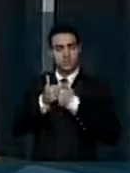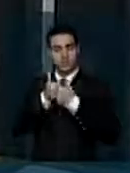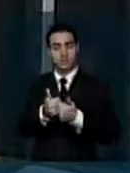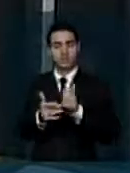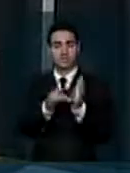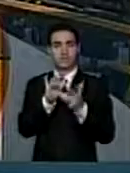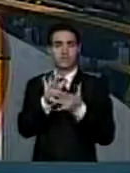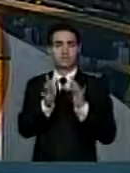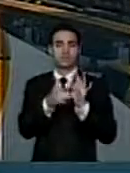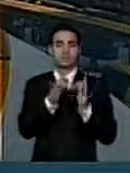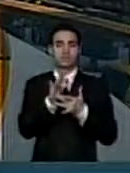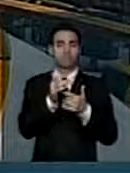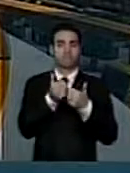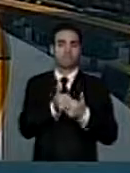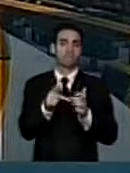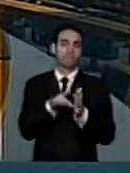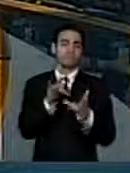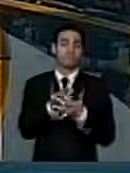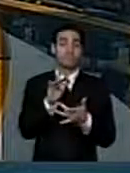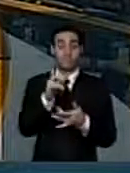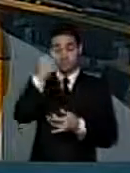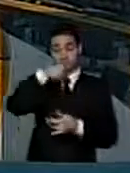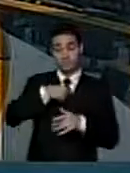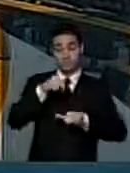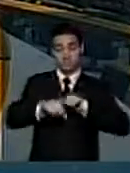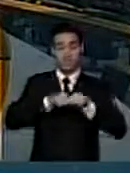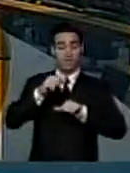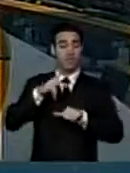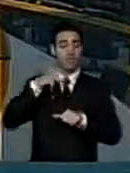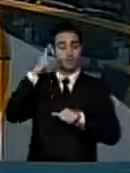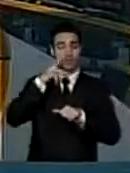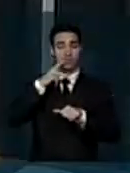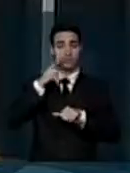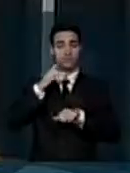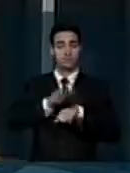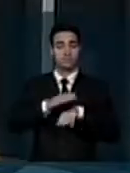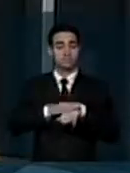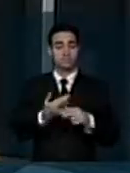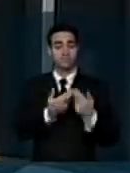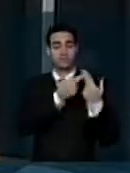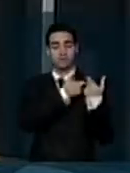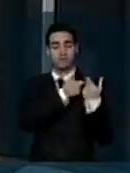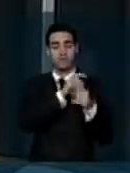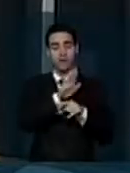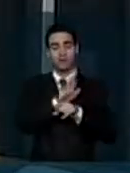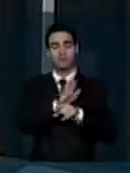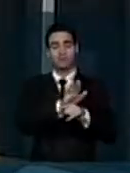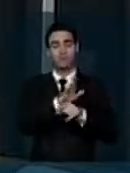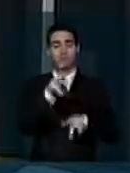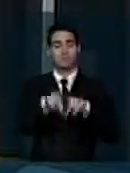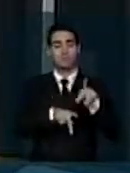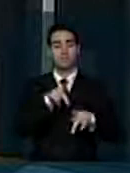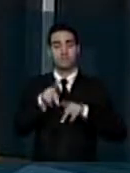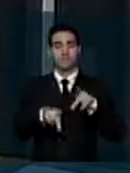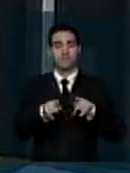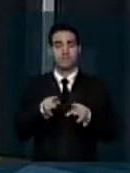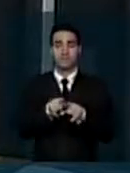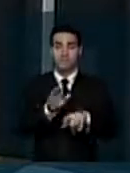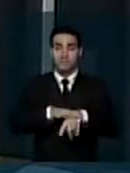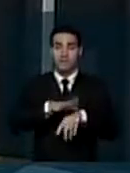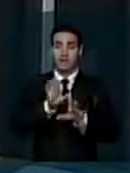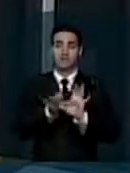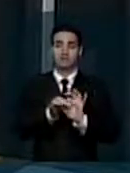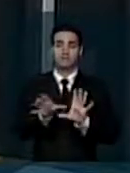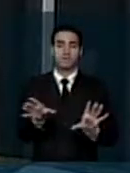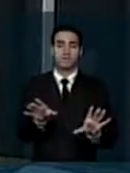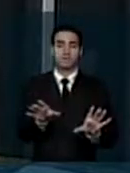a ser um político, a exercer a favor do povo com mais liberdade o